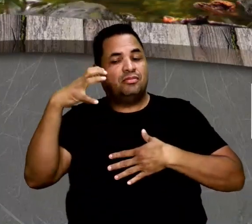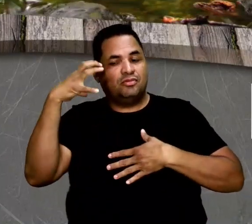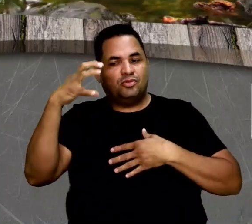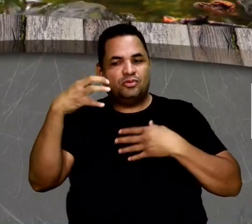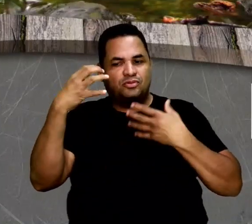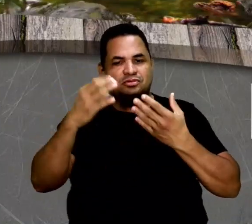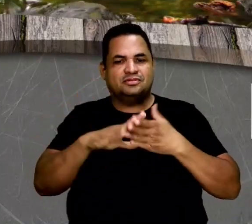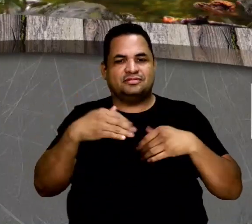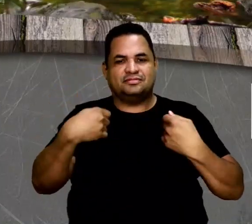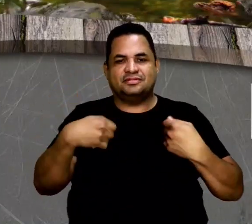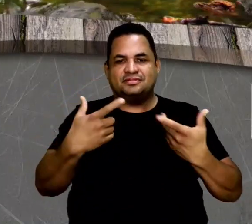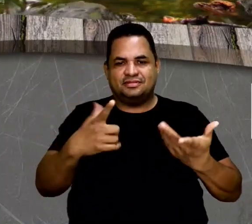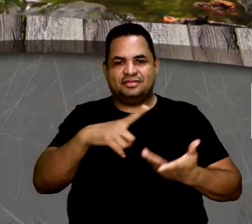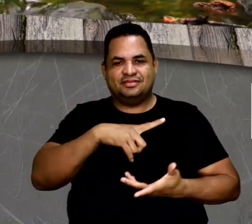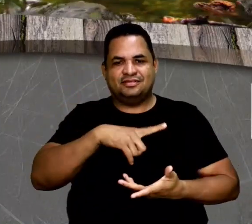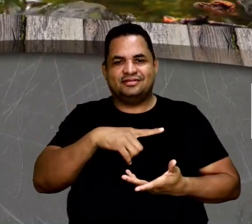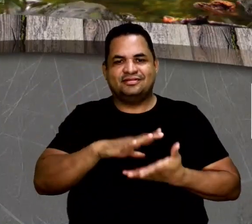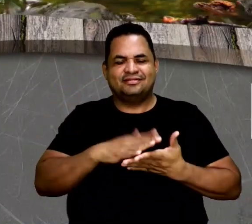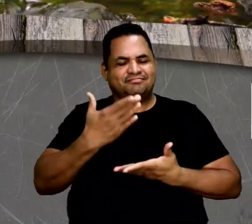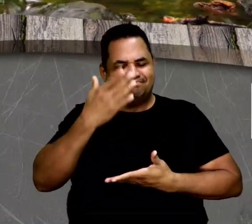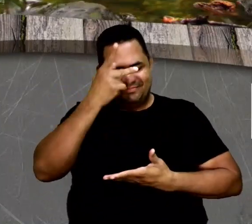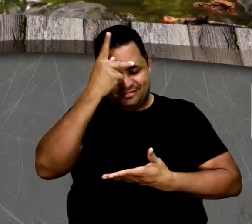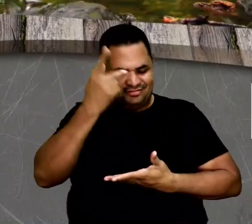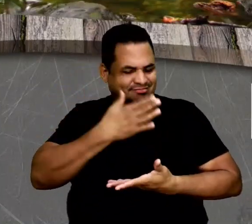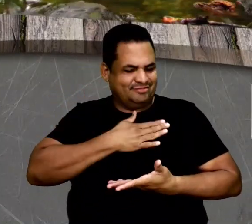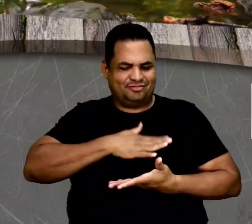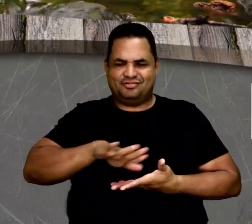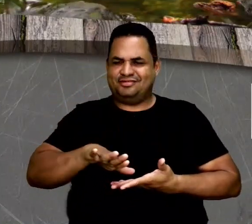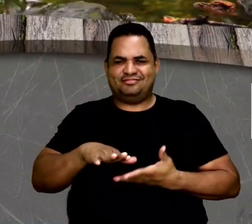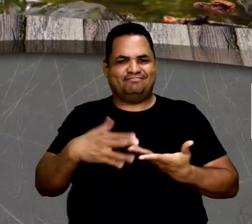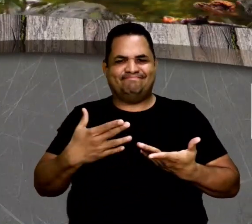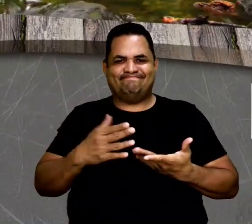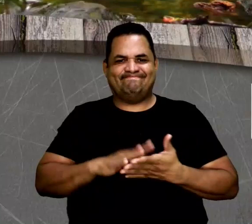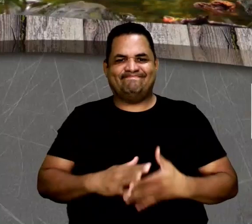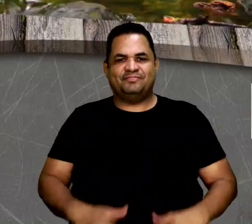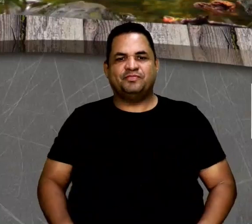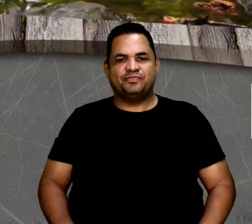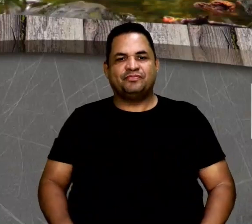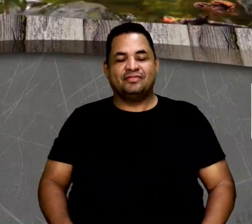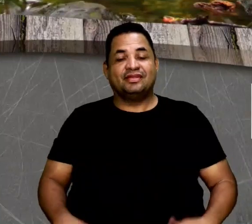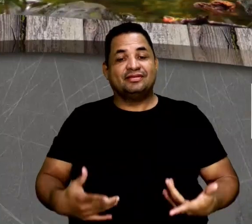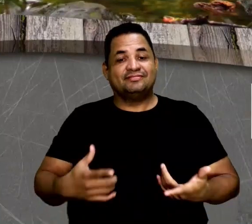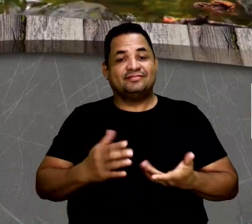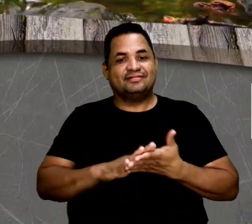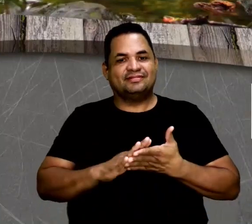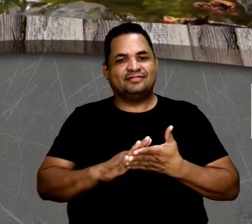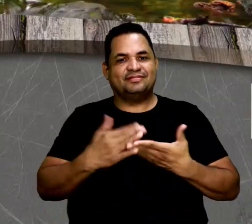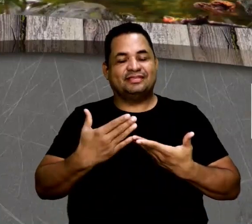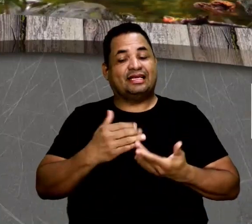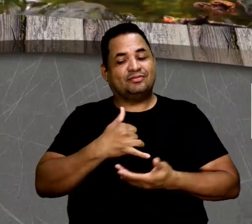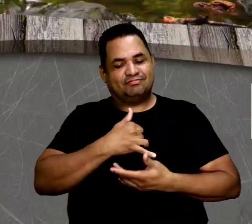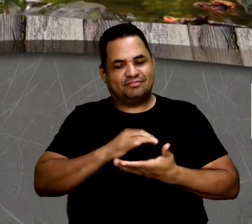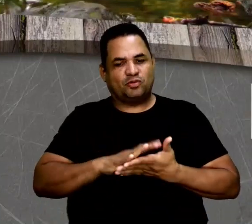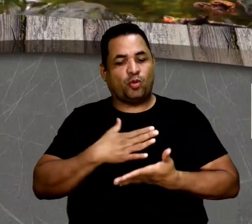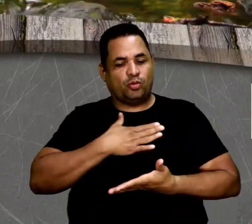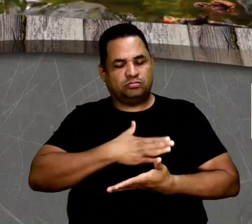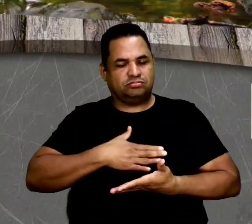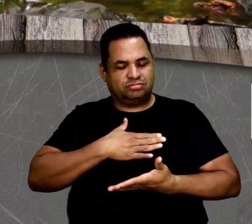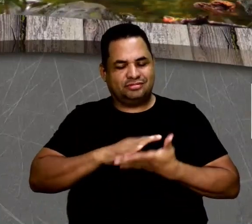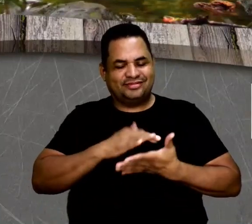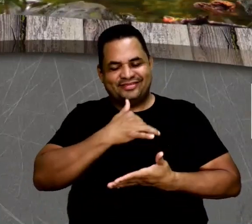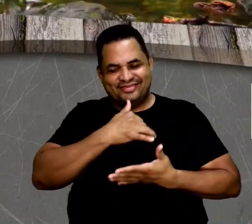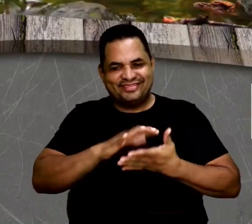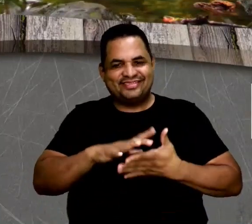gostar de música, sinceramente, tem um coração feliz de com a pedra, vida, né, prof? Enfim. Tem que tá, gente. Até pra você curtir tristeza, tem música que é legal, né?